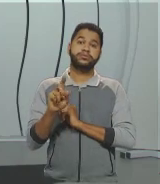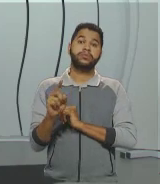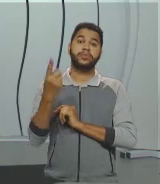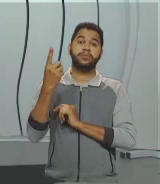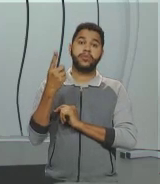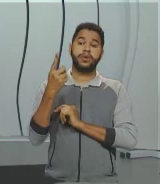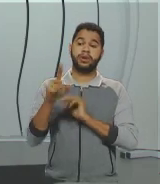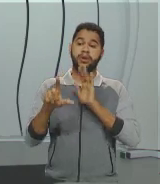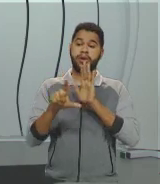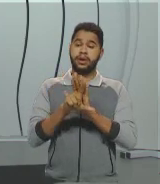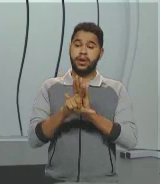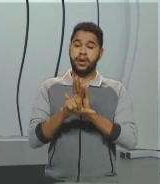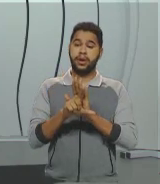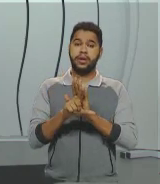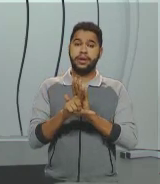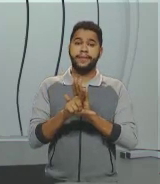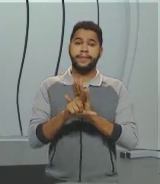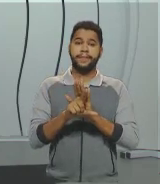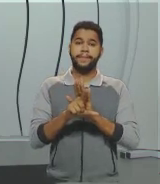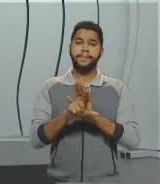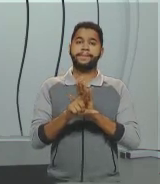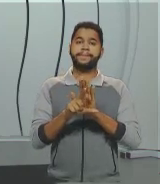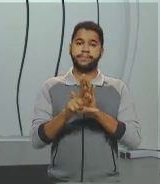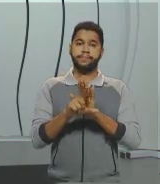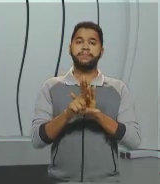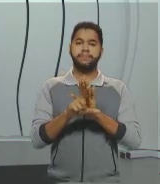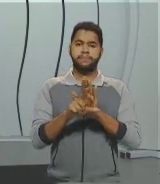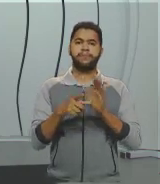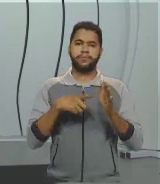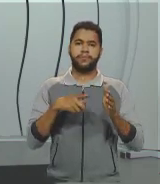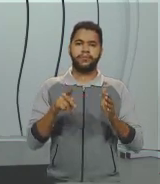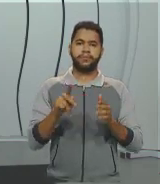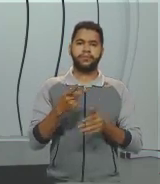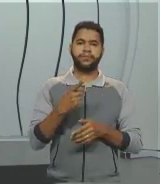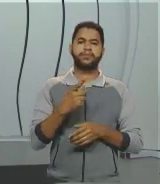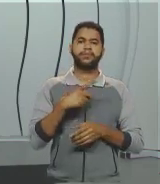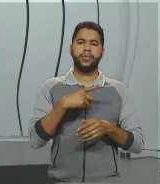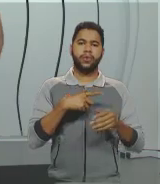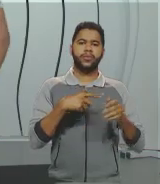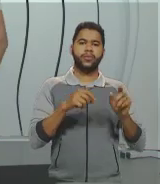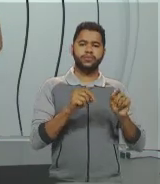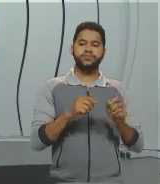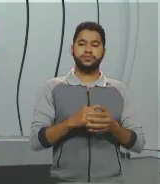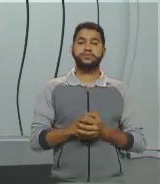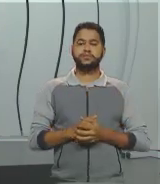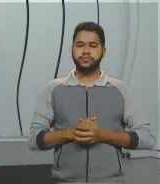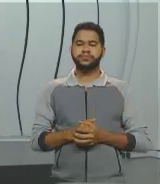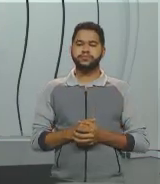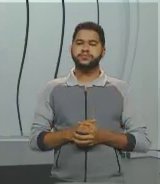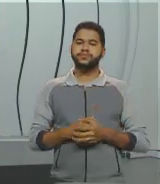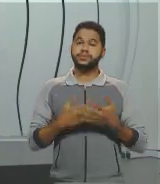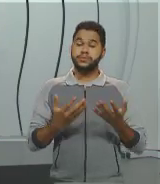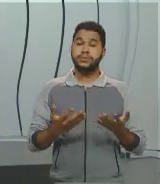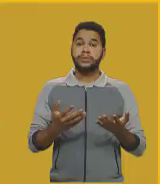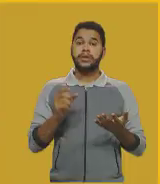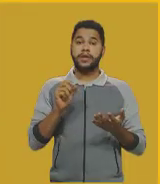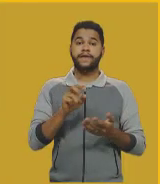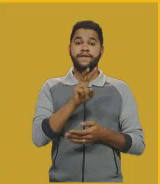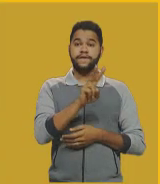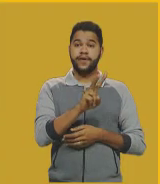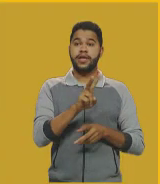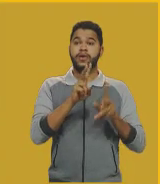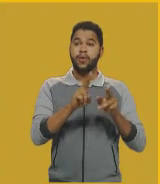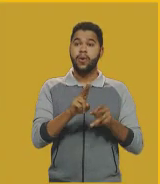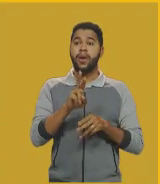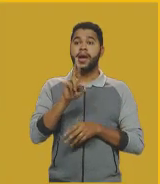Ohm. Notem que a primeira lei de Ohm ela é sempre usada na análise de circuitos. E aí, V é igual a R vezes I.